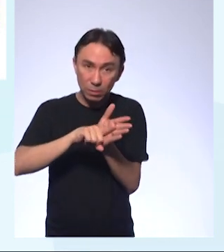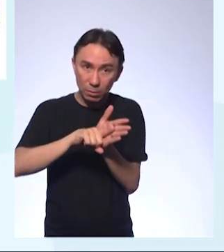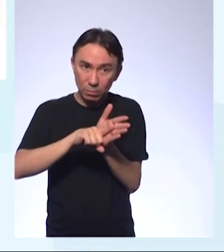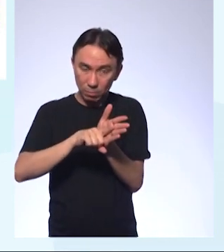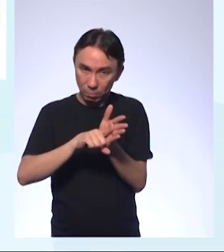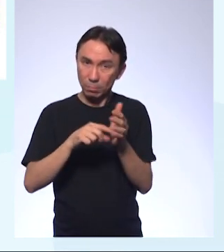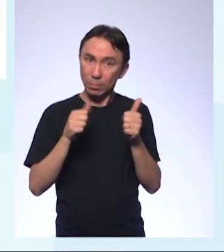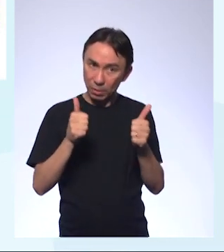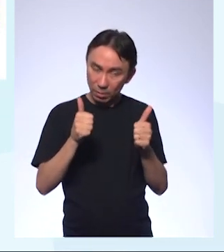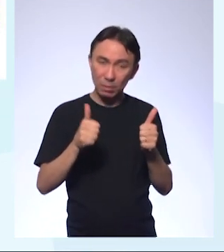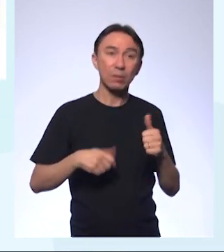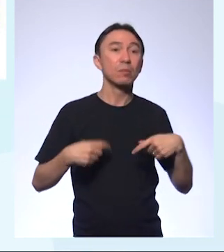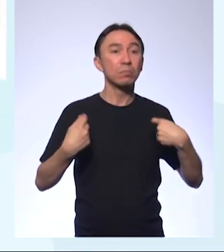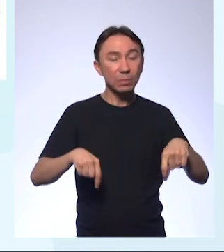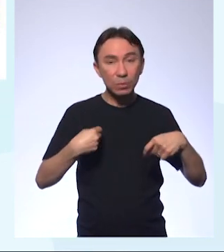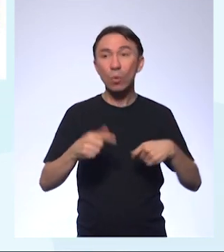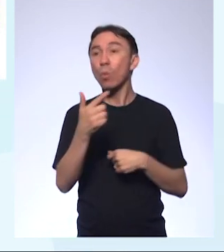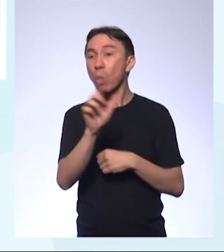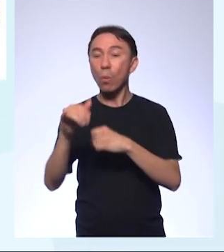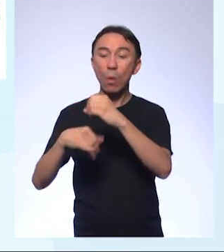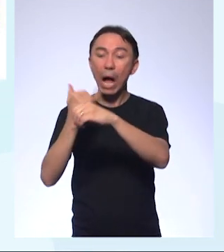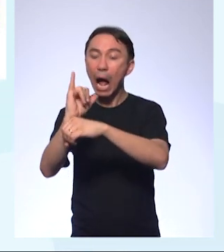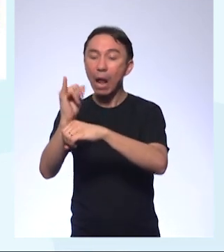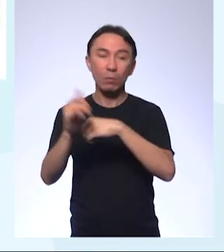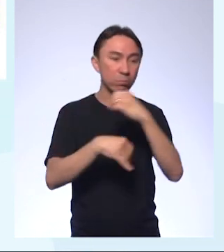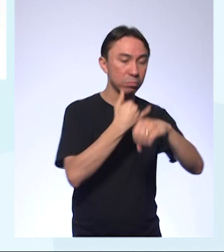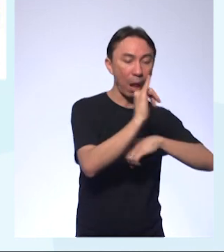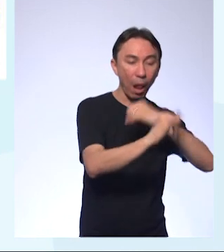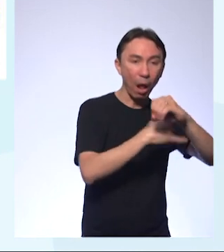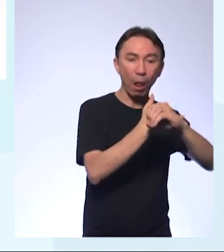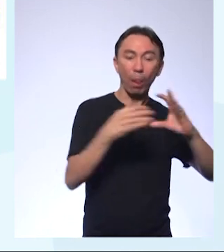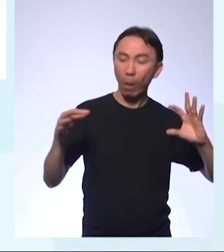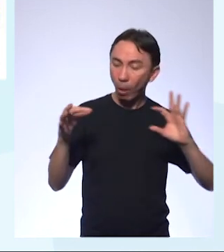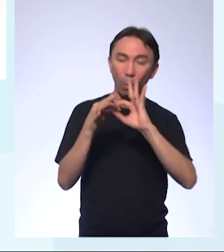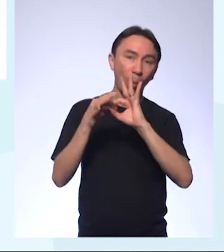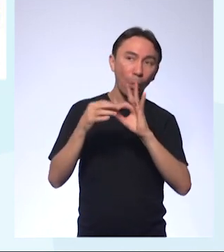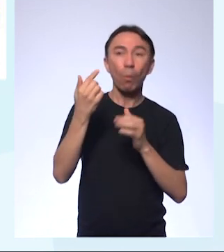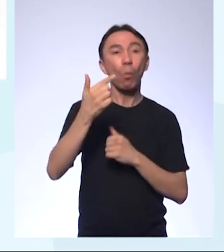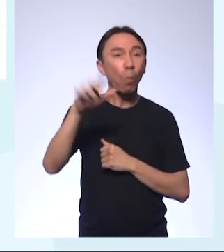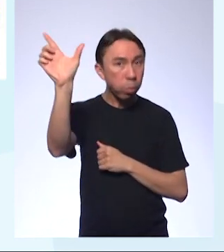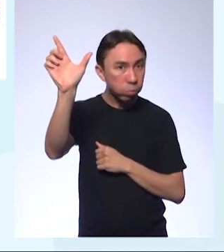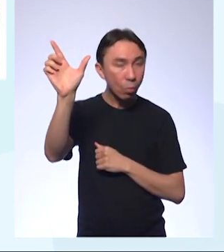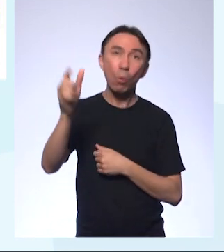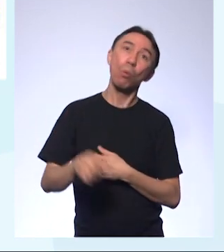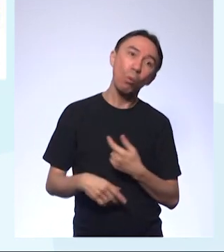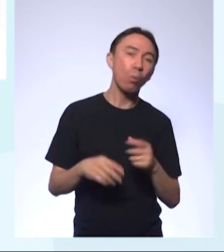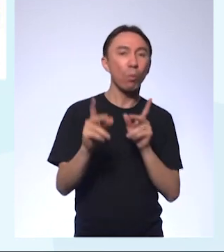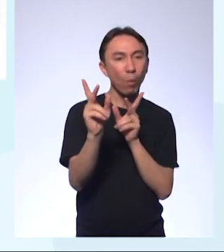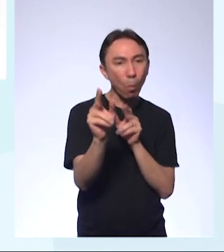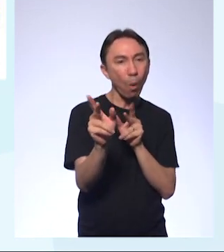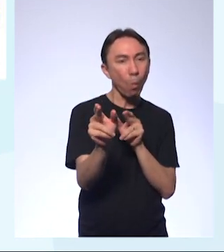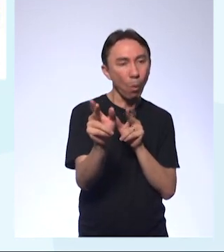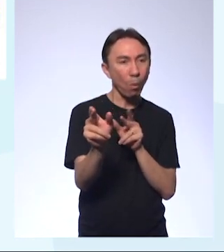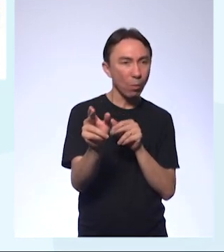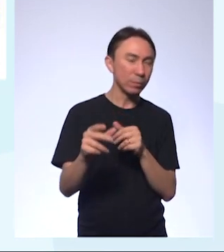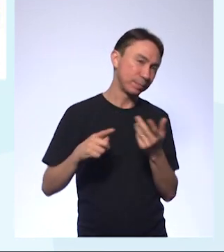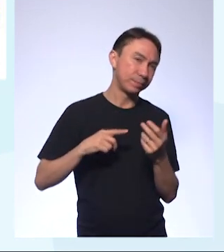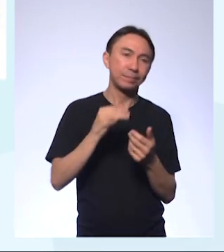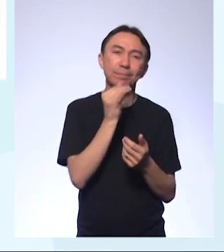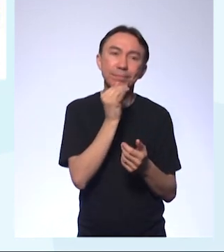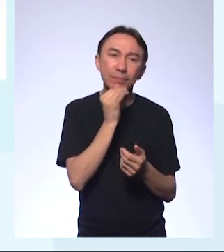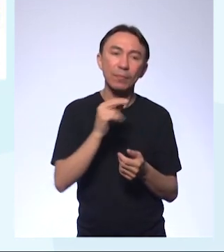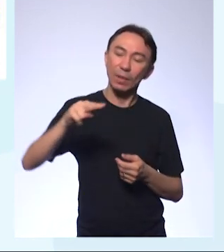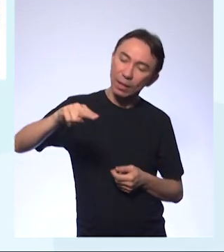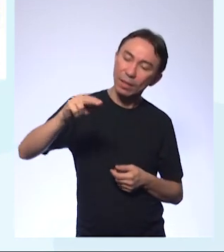sempre estarão associados a outro átomo, ou pode ser de um outro elemento ou dele mesmo, como no caso, então, aqui do sal de cozinha,